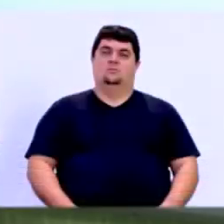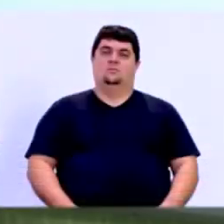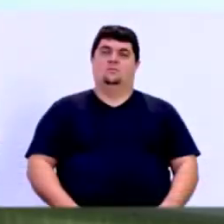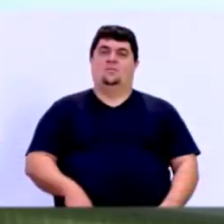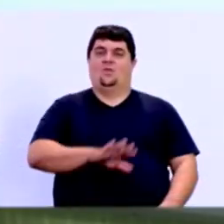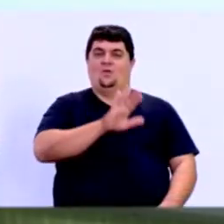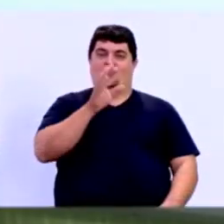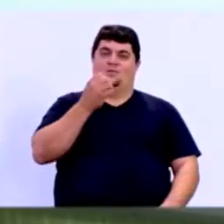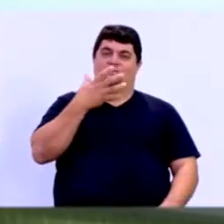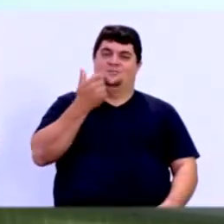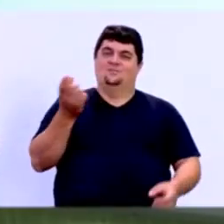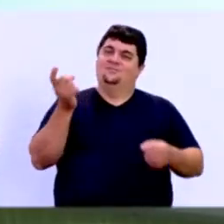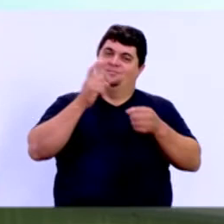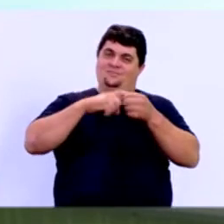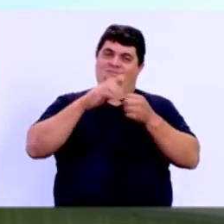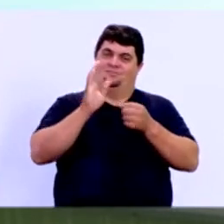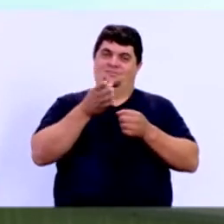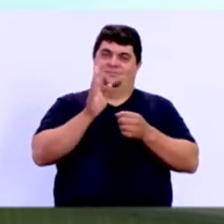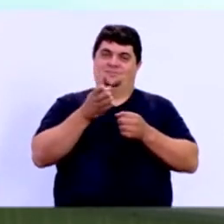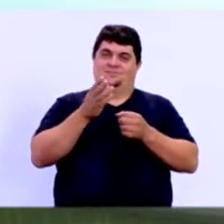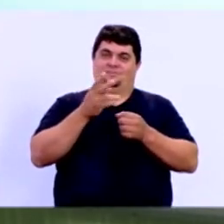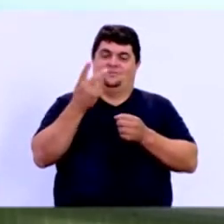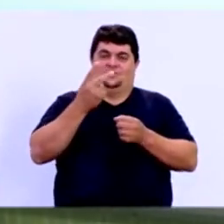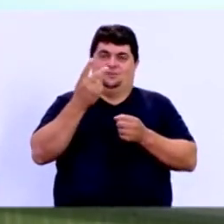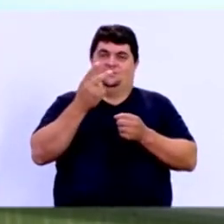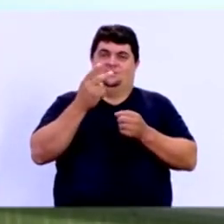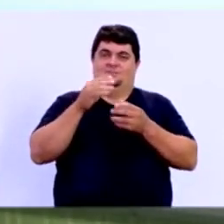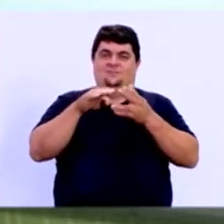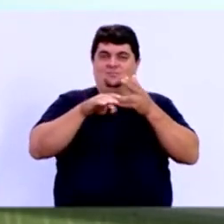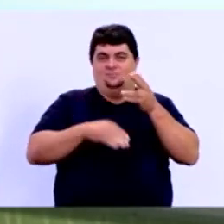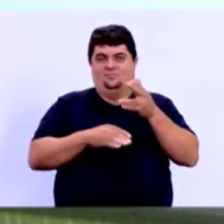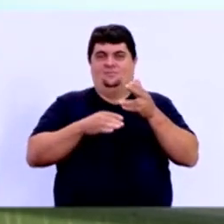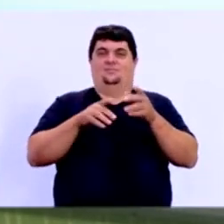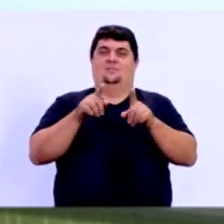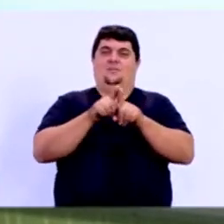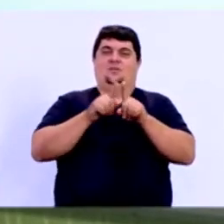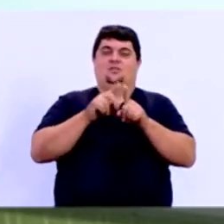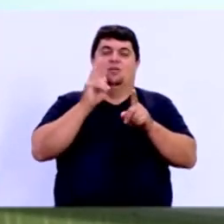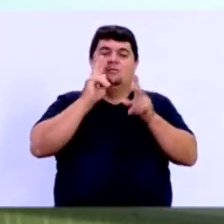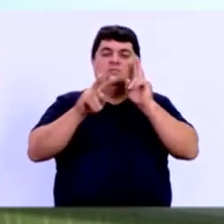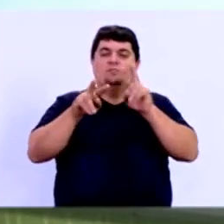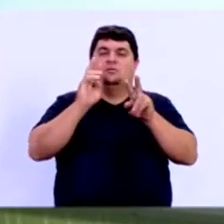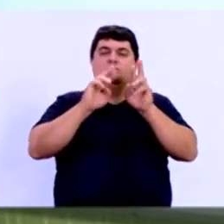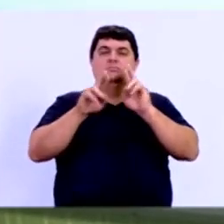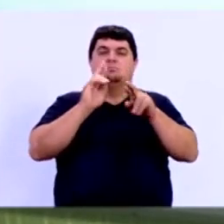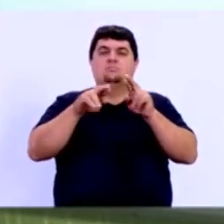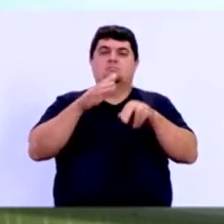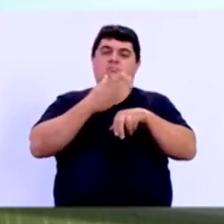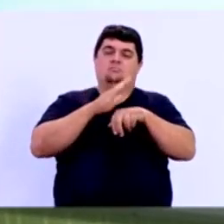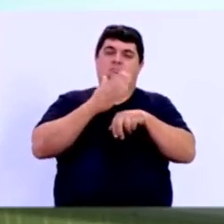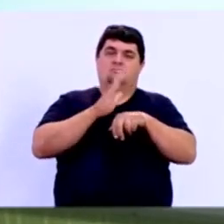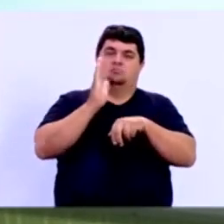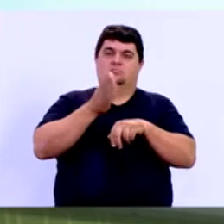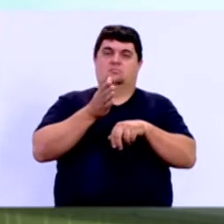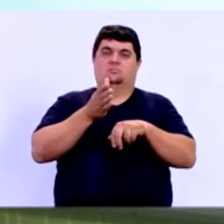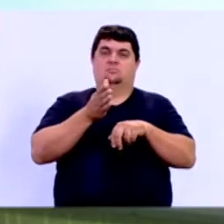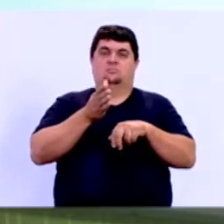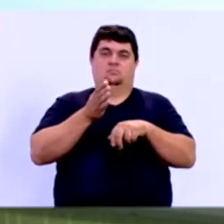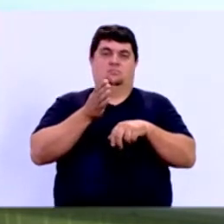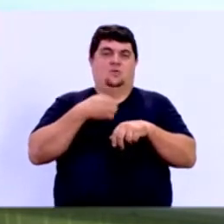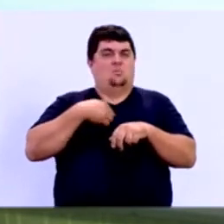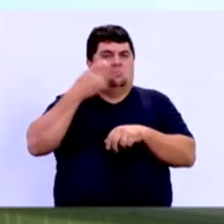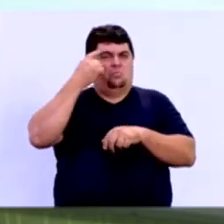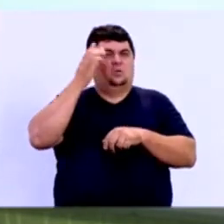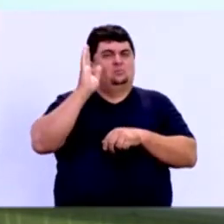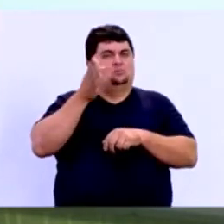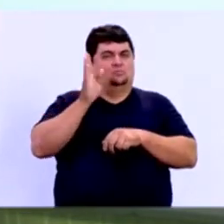Olá, caro aluno, voltamos, né, para a nossa segunda etapa, para a correção das atividades de sala de aula, né. Espero que